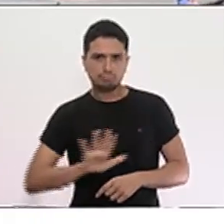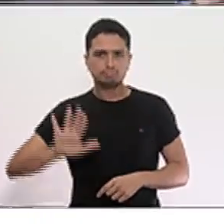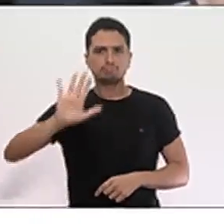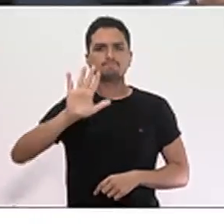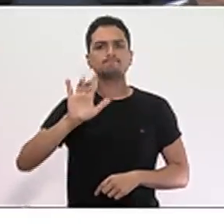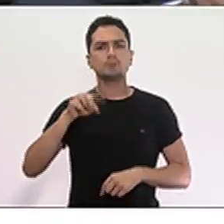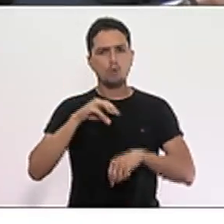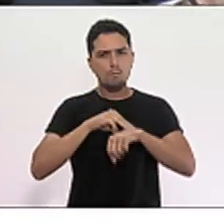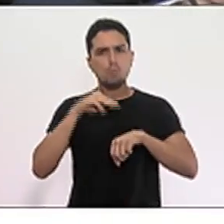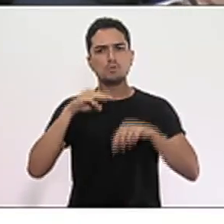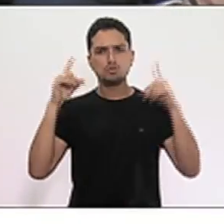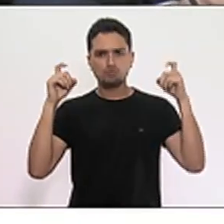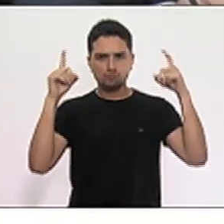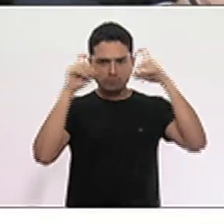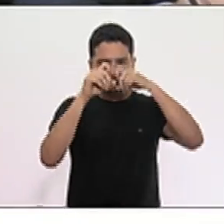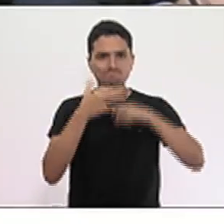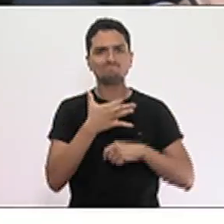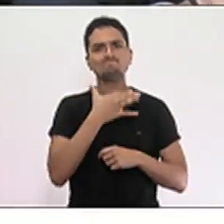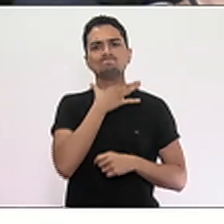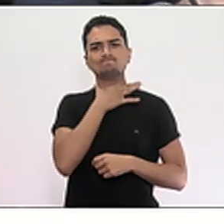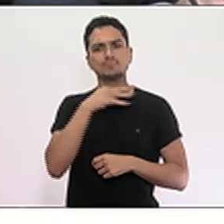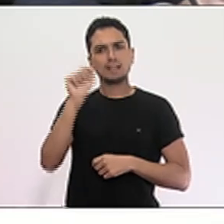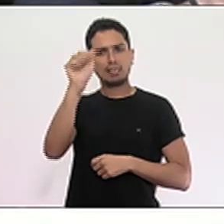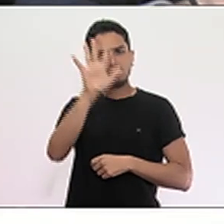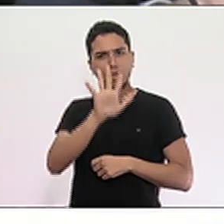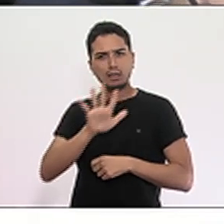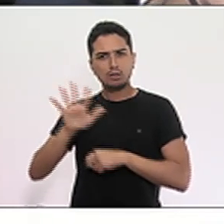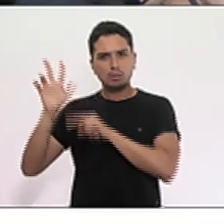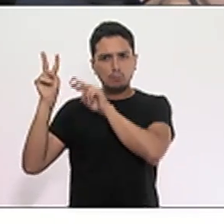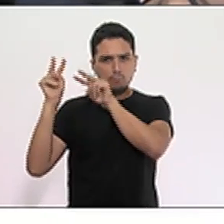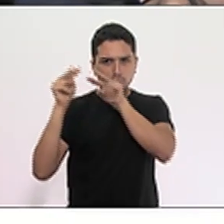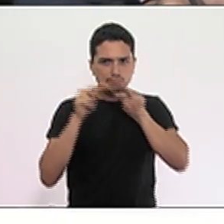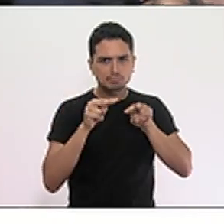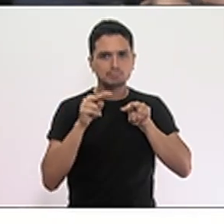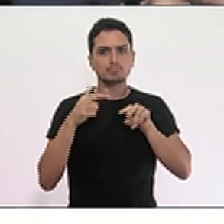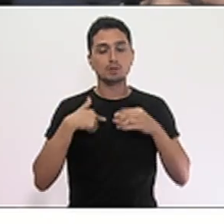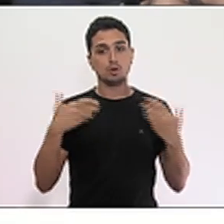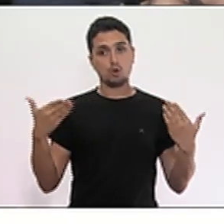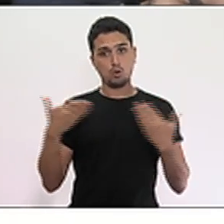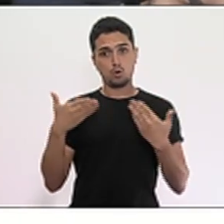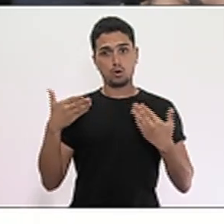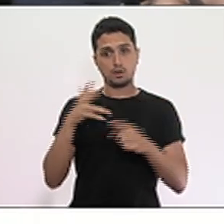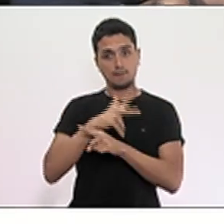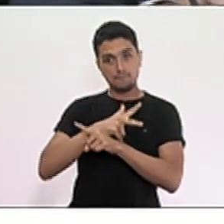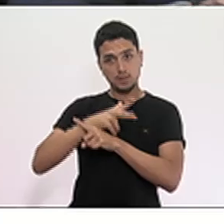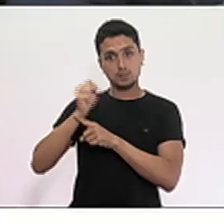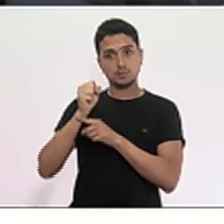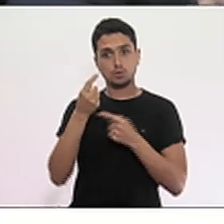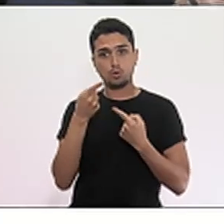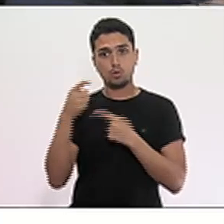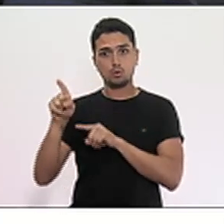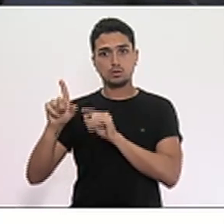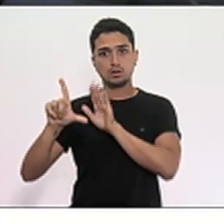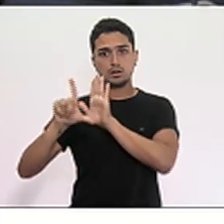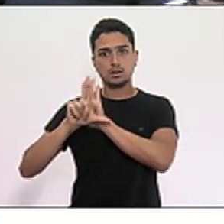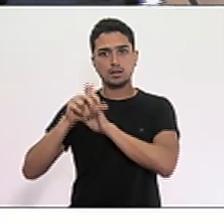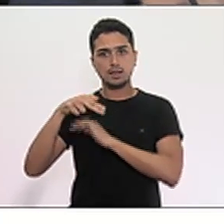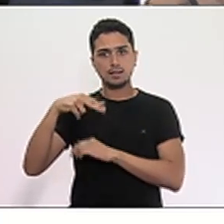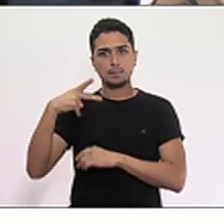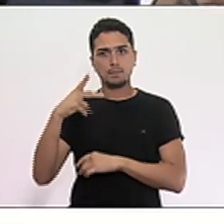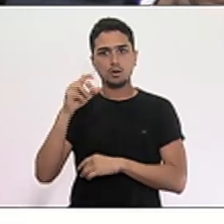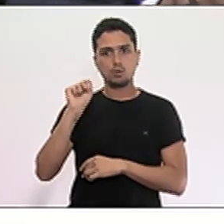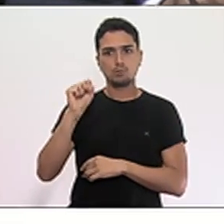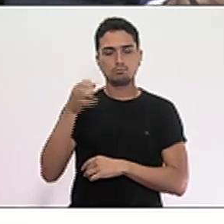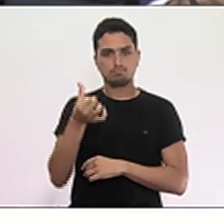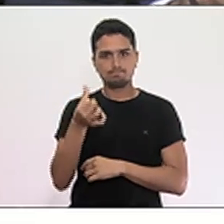questão do saneamento a nível nacional, viemos de uma vitória agora contra a MP 868,